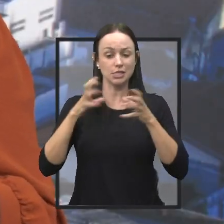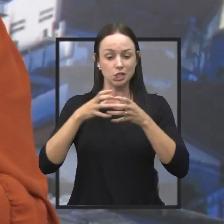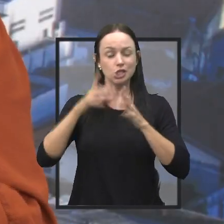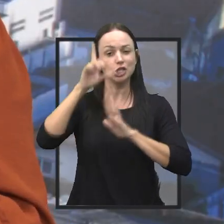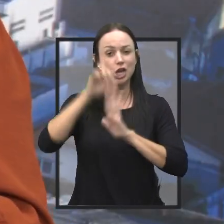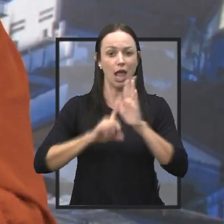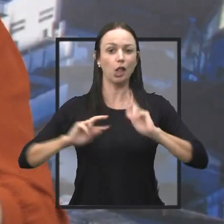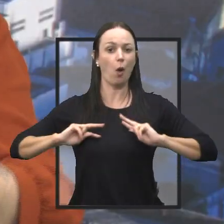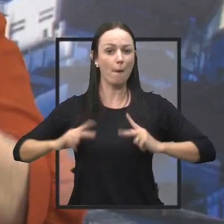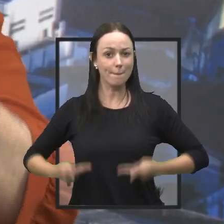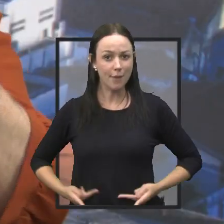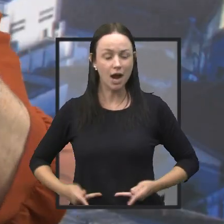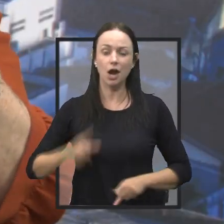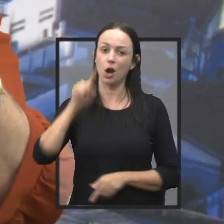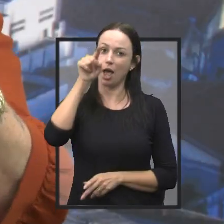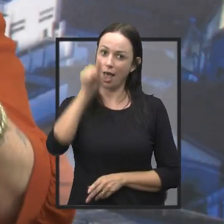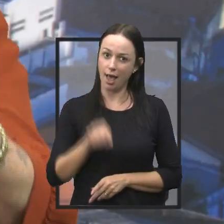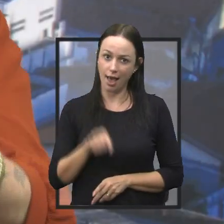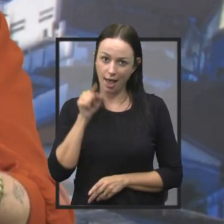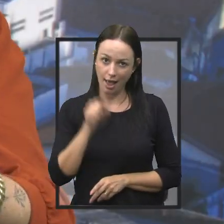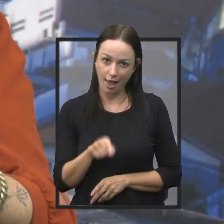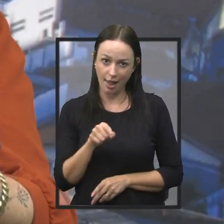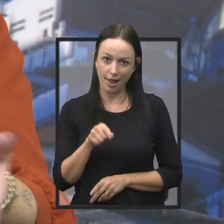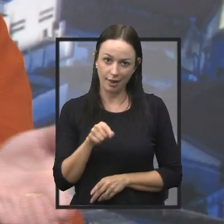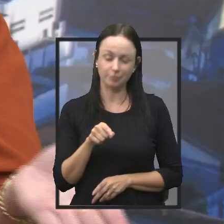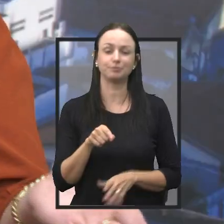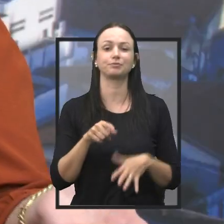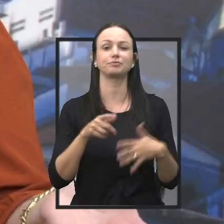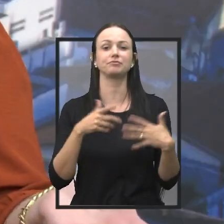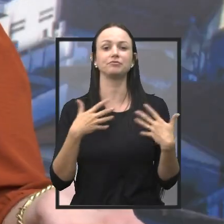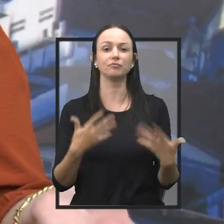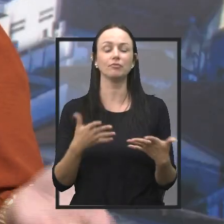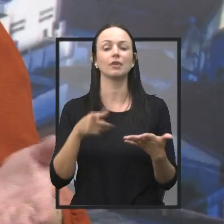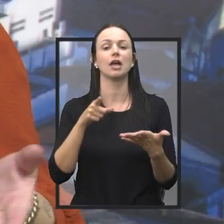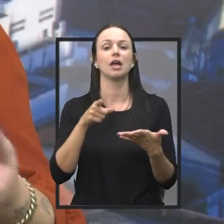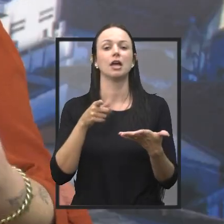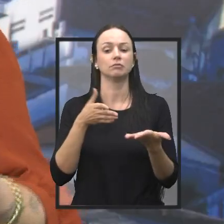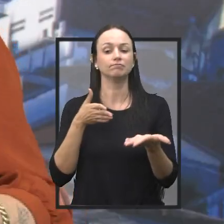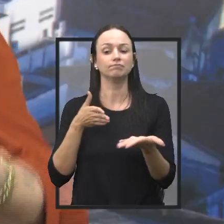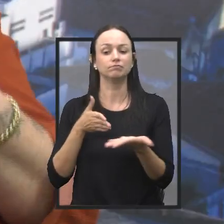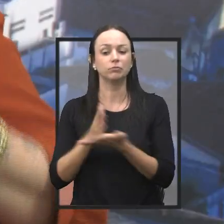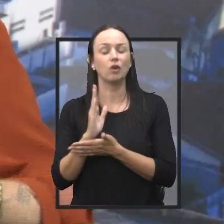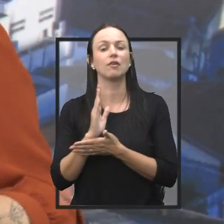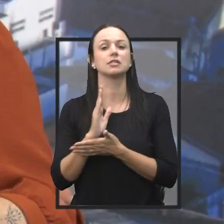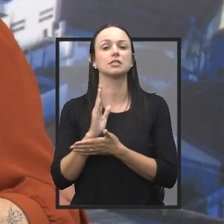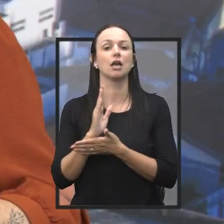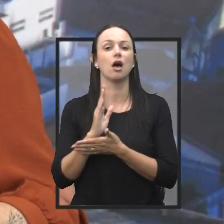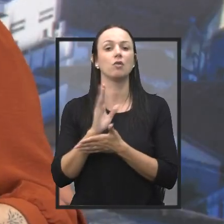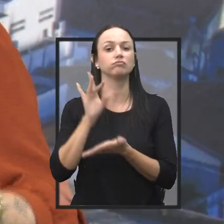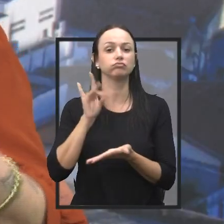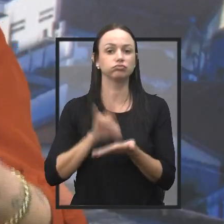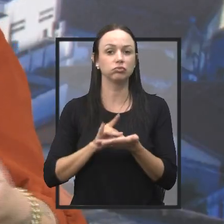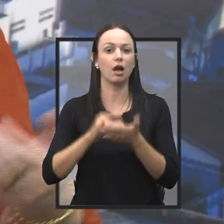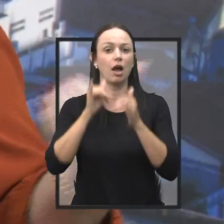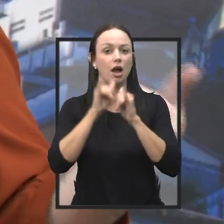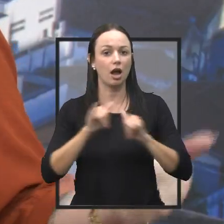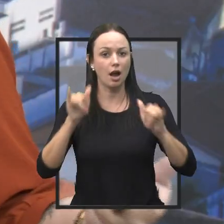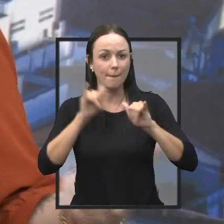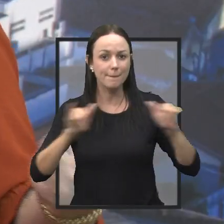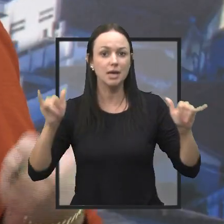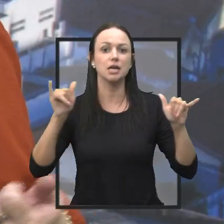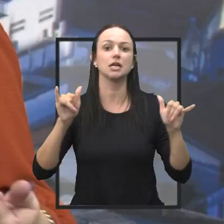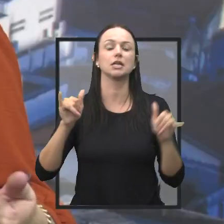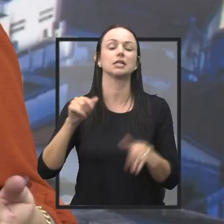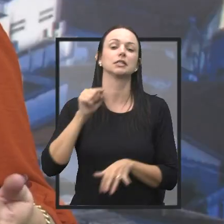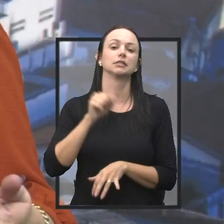um projeto que se torna agora realidade com a aprovação e que vem da campanha e que vem com a